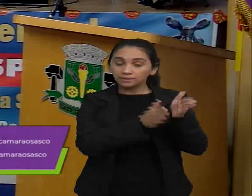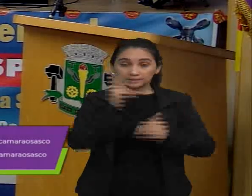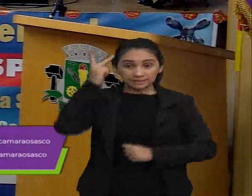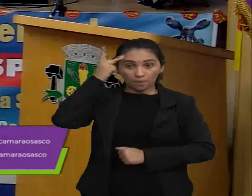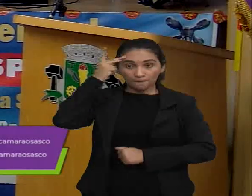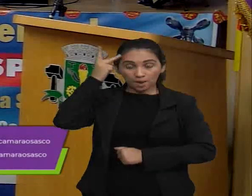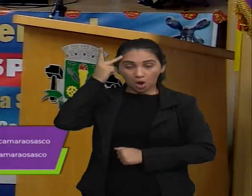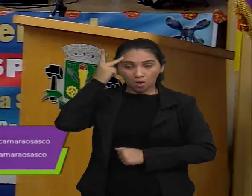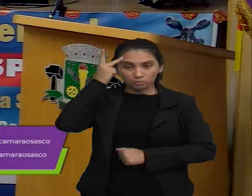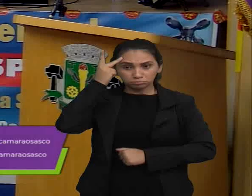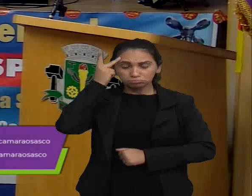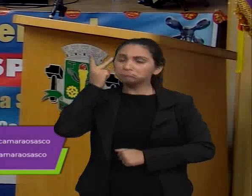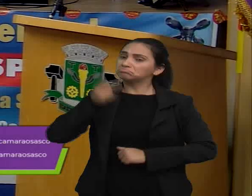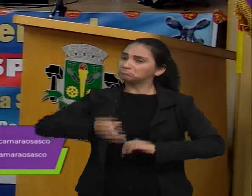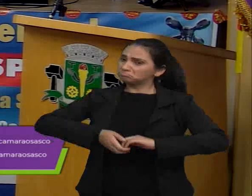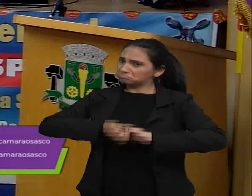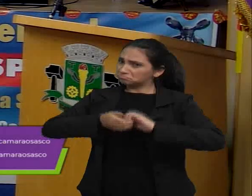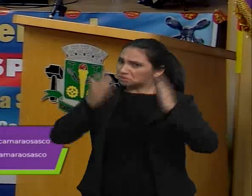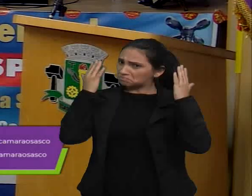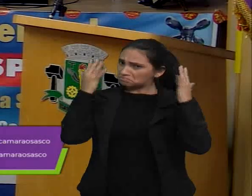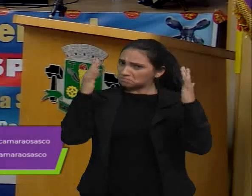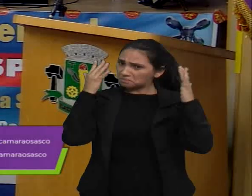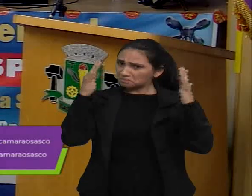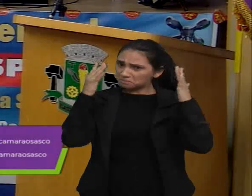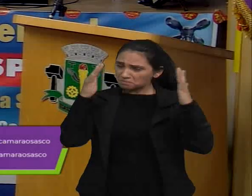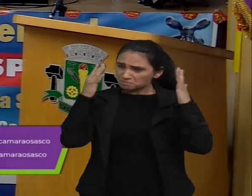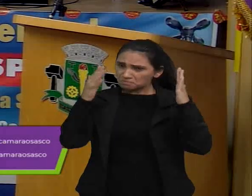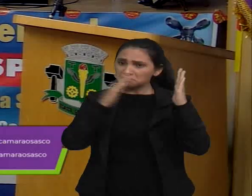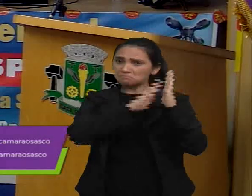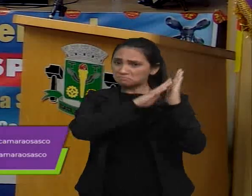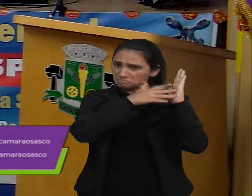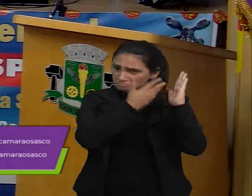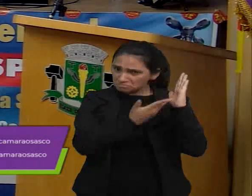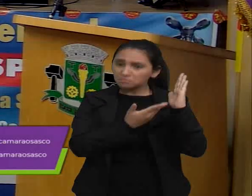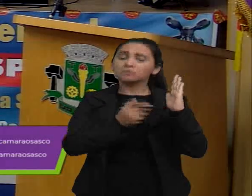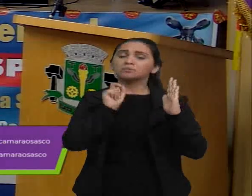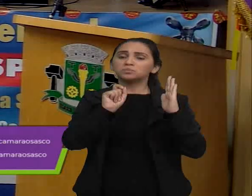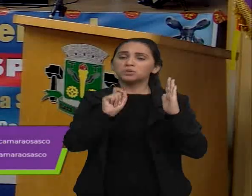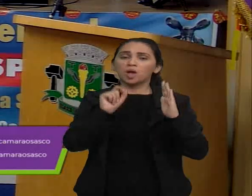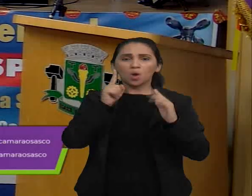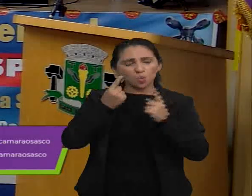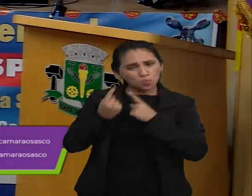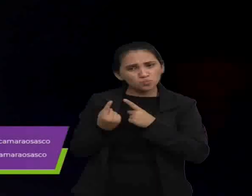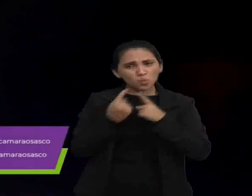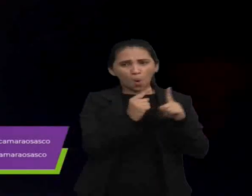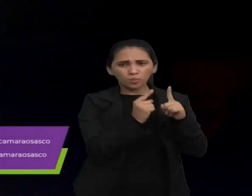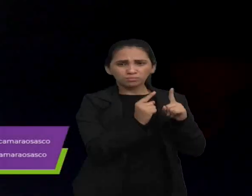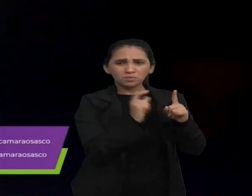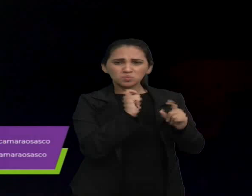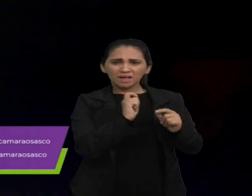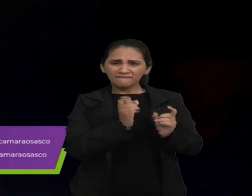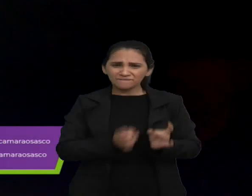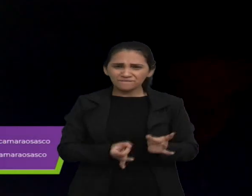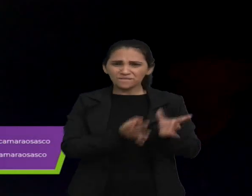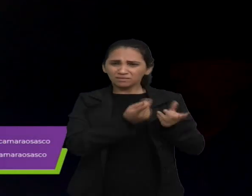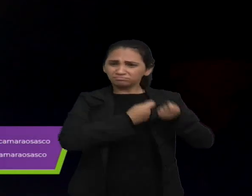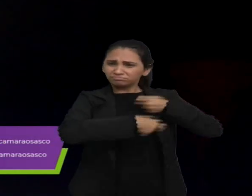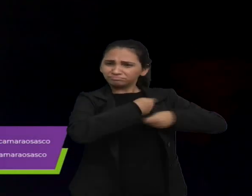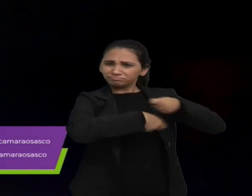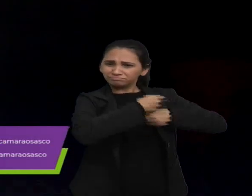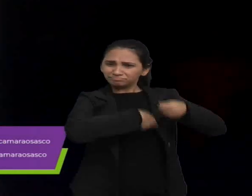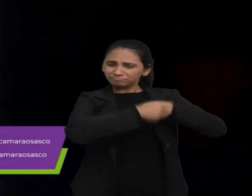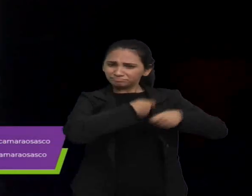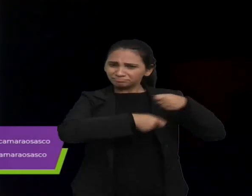saudar essa iniciativa do lançamento da Frente Parlamentar contra a privatização da Sabesp, aí na Câmara de